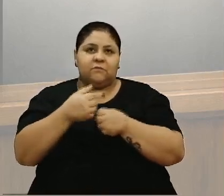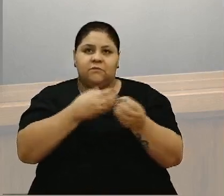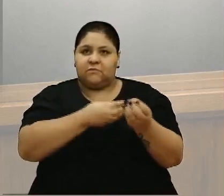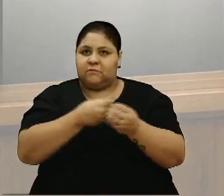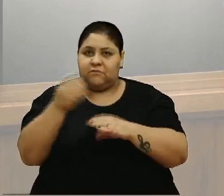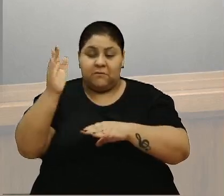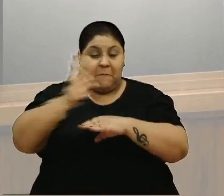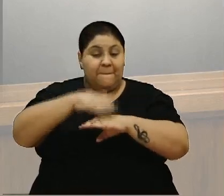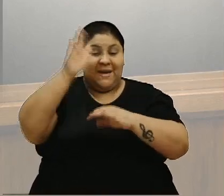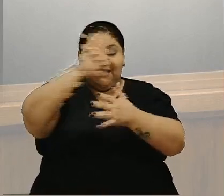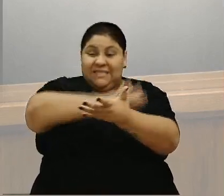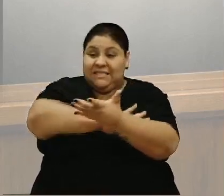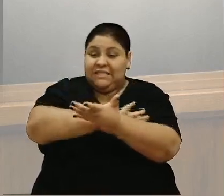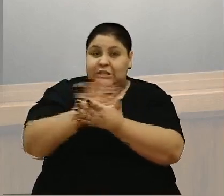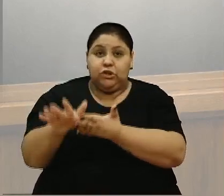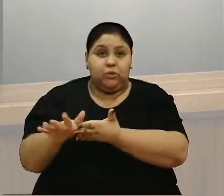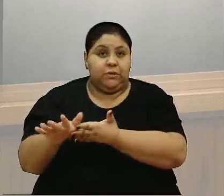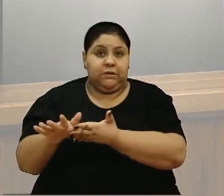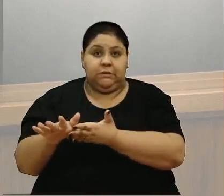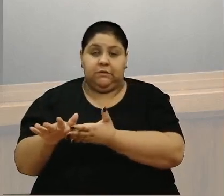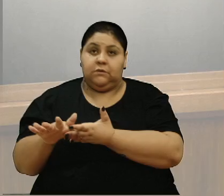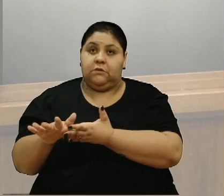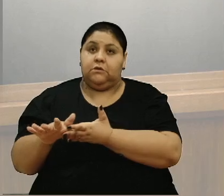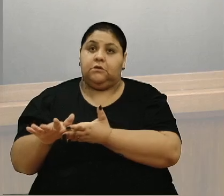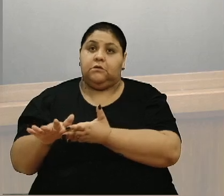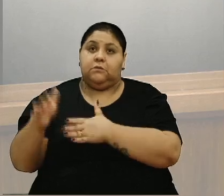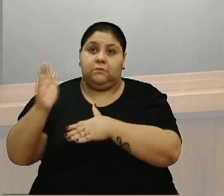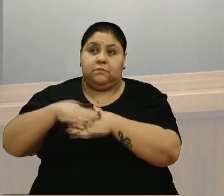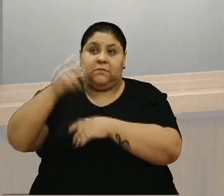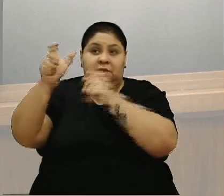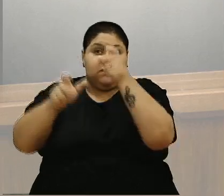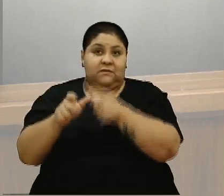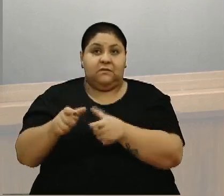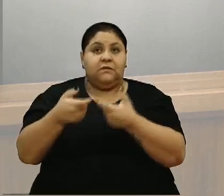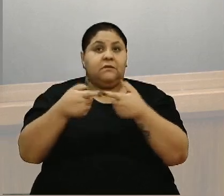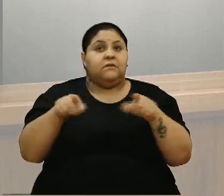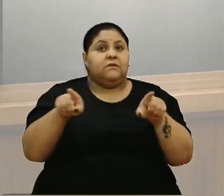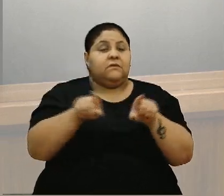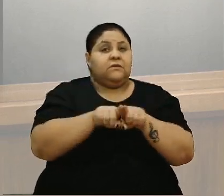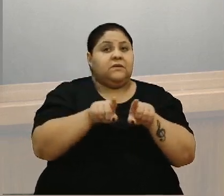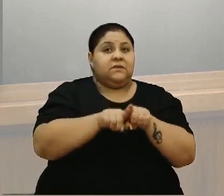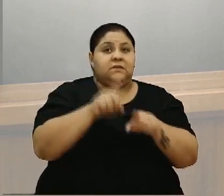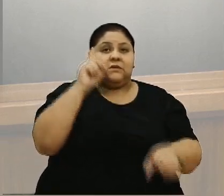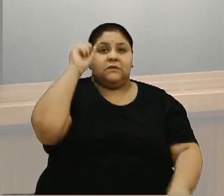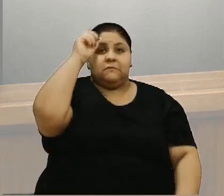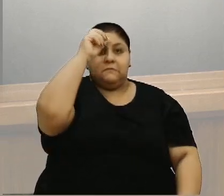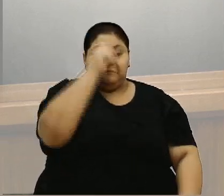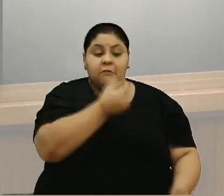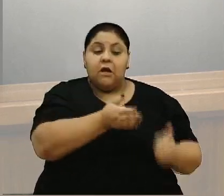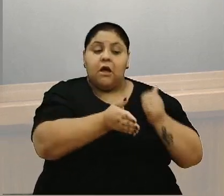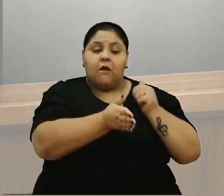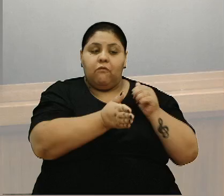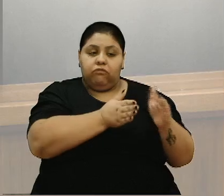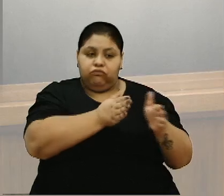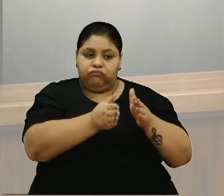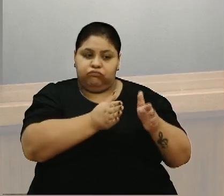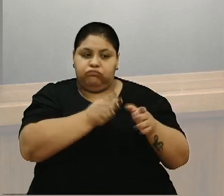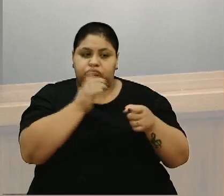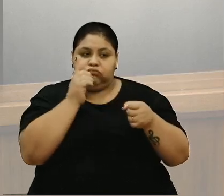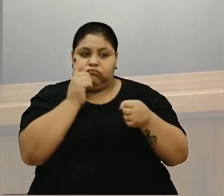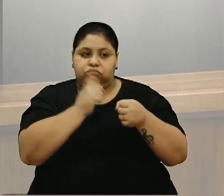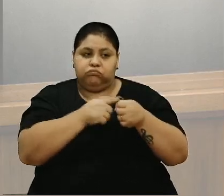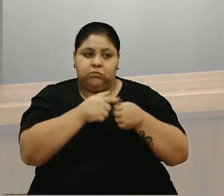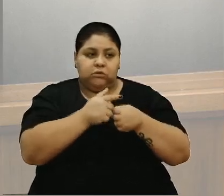mais destruídas, que tem mais gente, mas também tem mais dificuldade de acessar. Cidades que